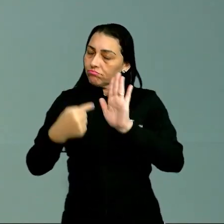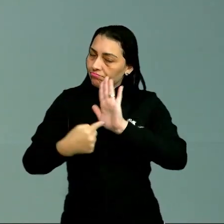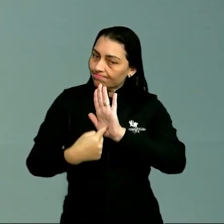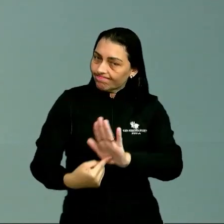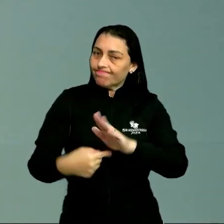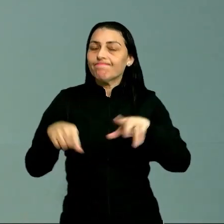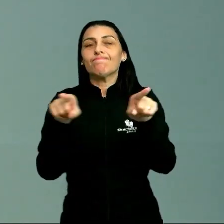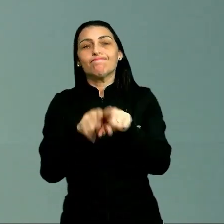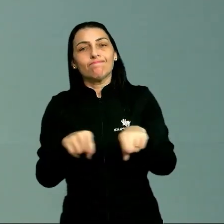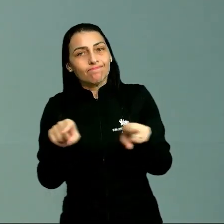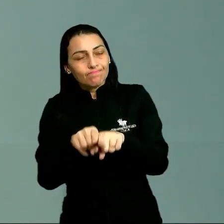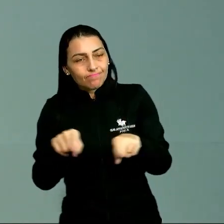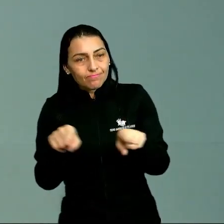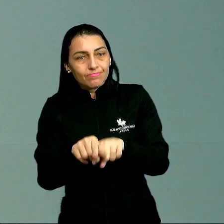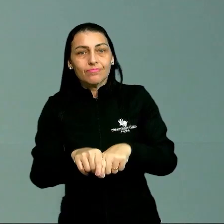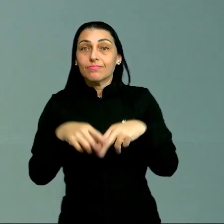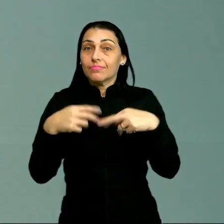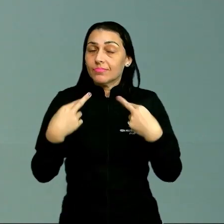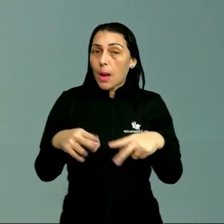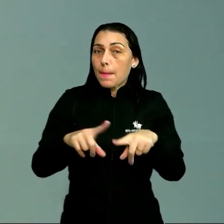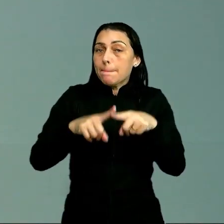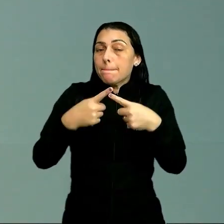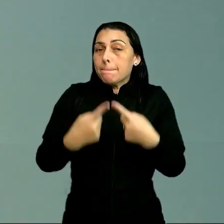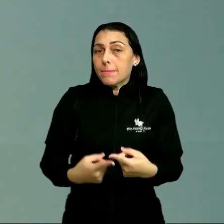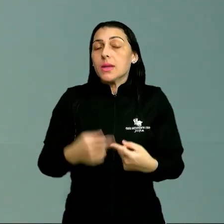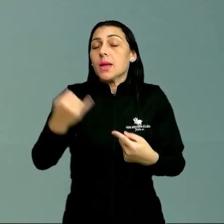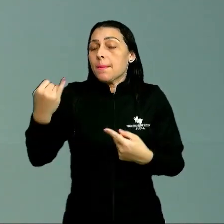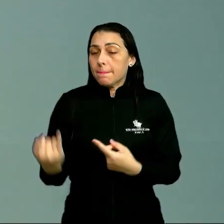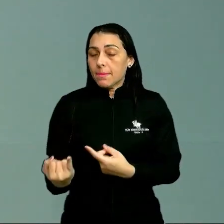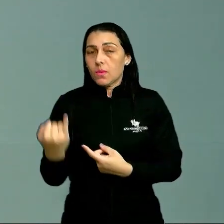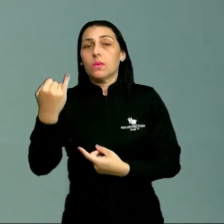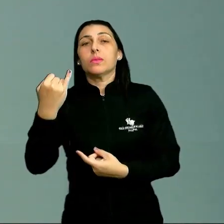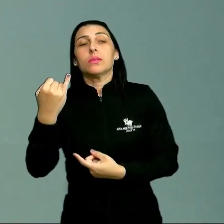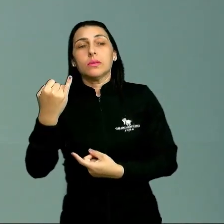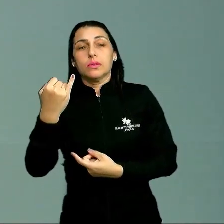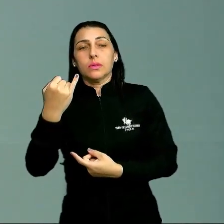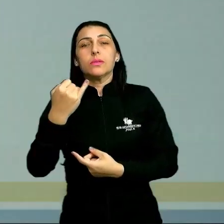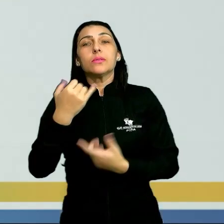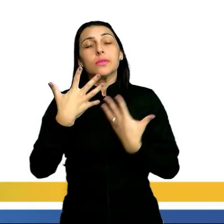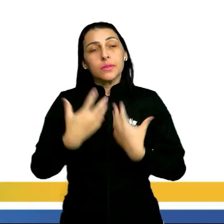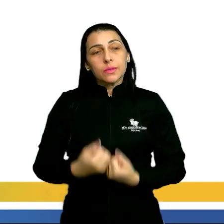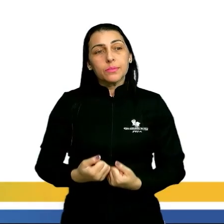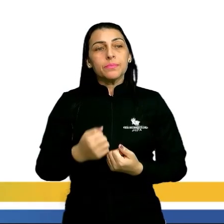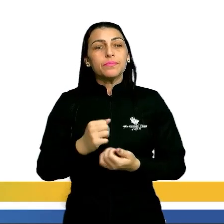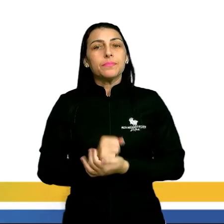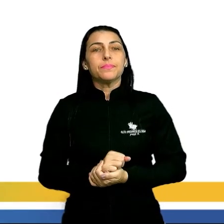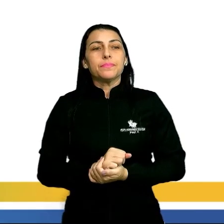verdade, também de forma crítica, mas que são de importante relevância, tá?